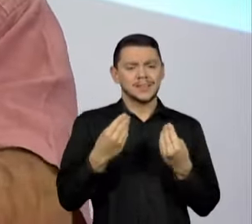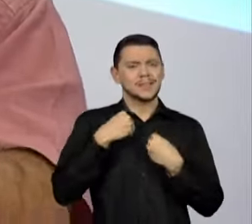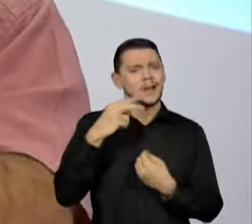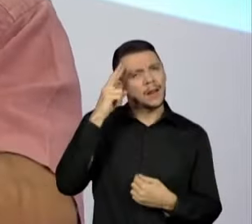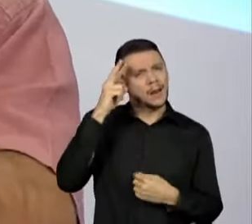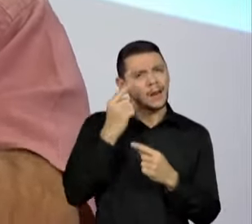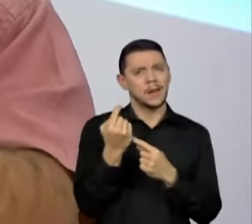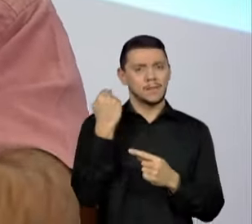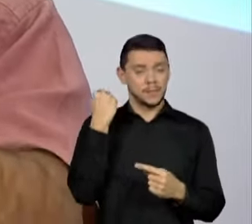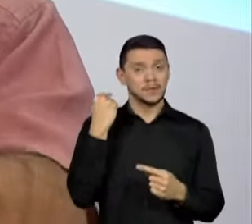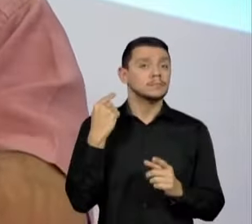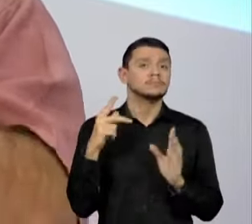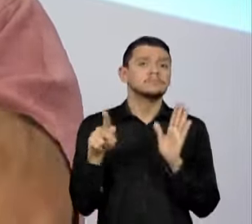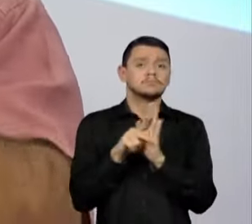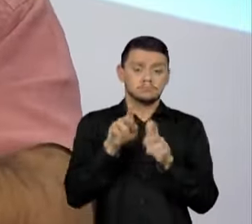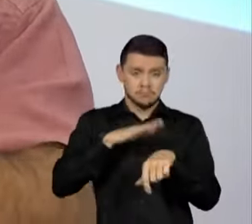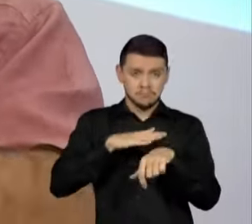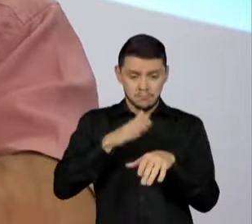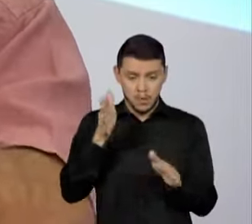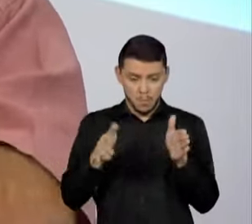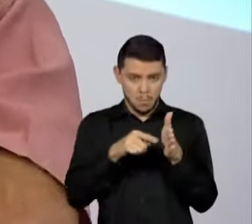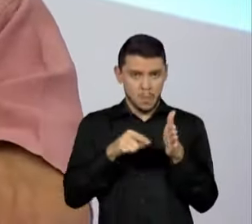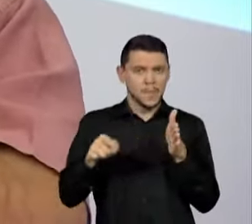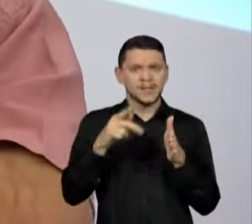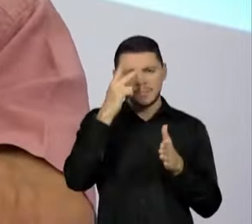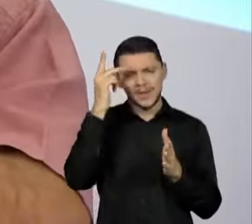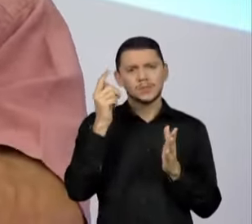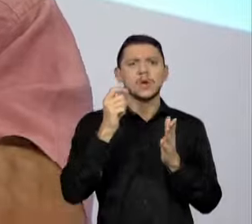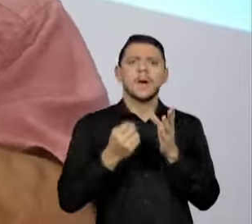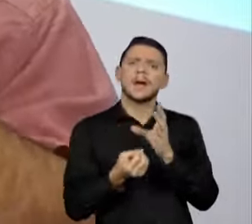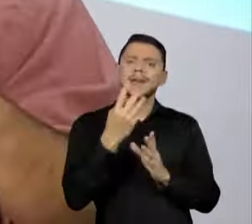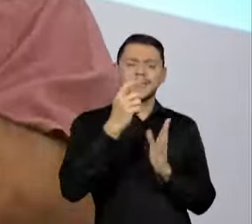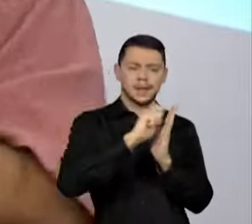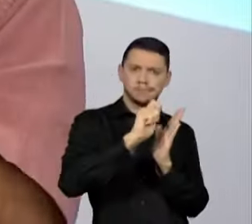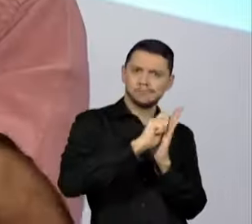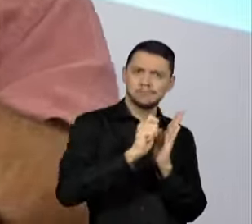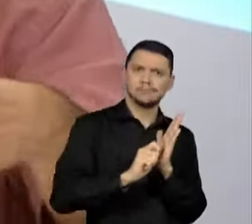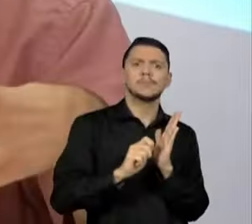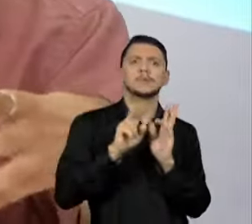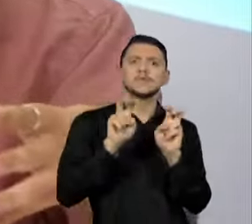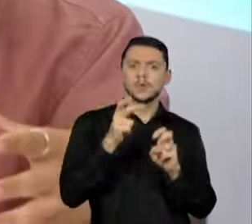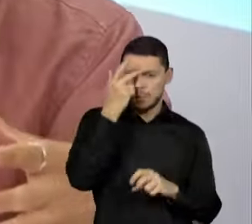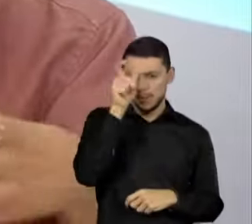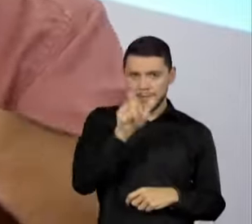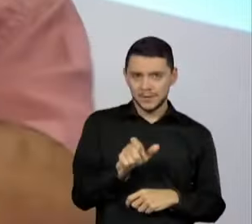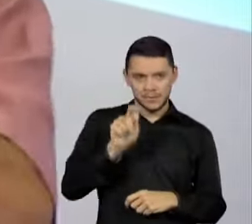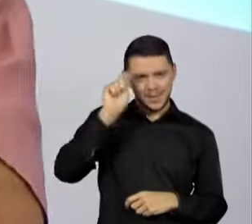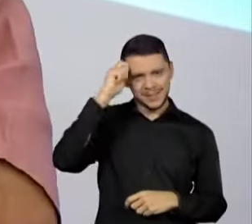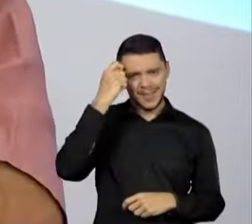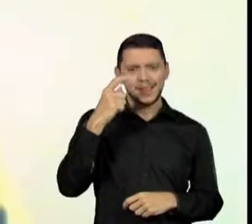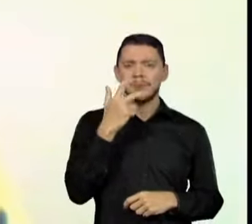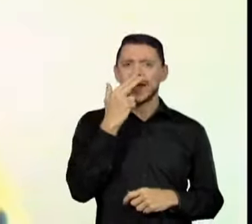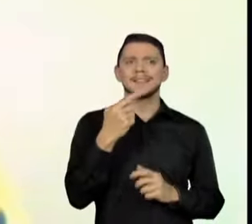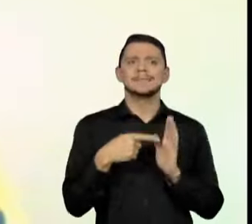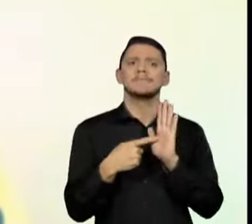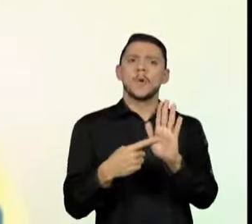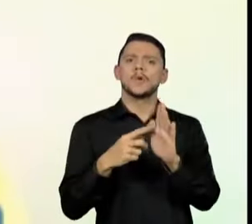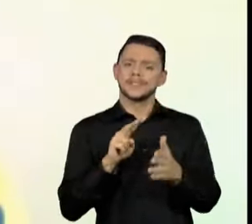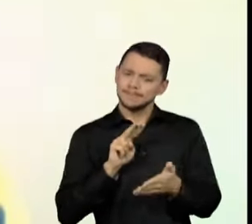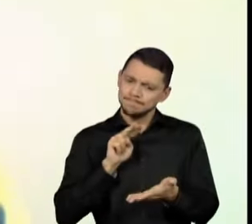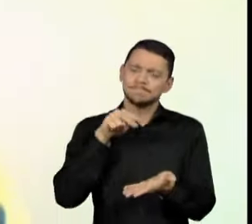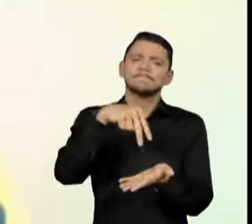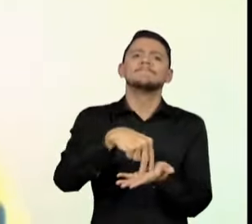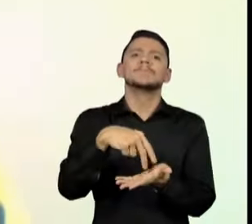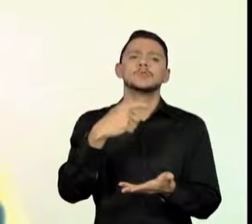ocasião, pessoas que fizeram obras sobre pessoas negras e se colocavam como vozes progressistas, se